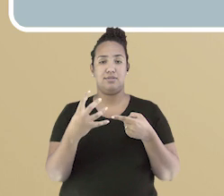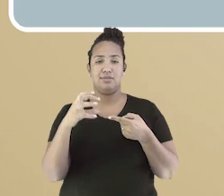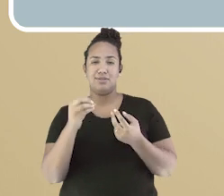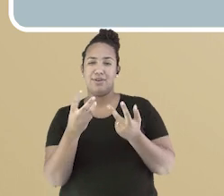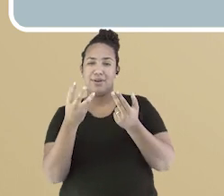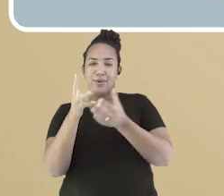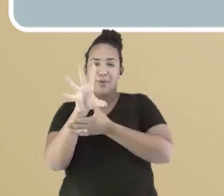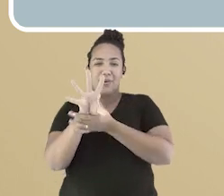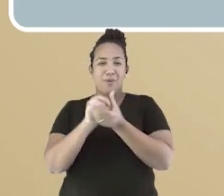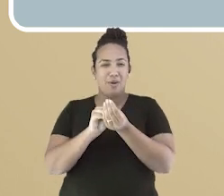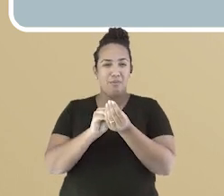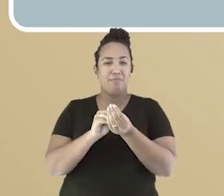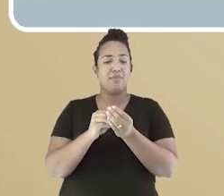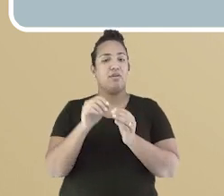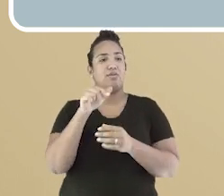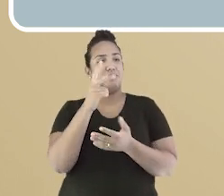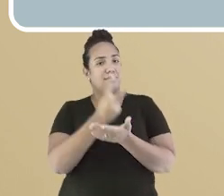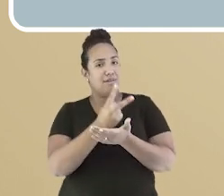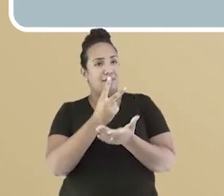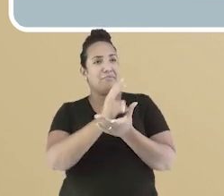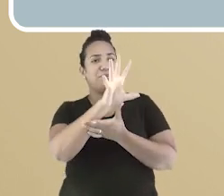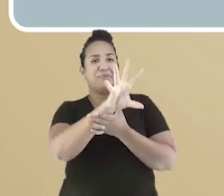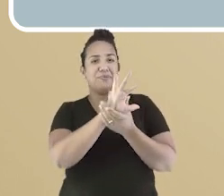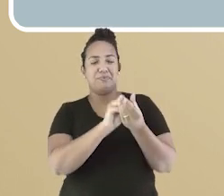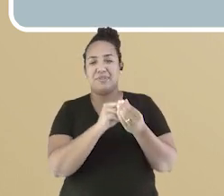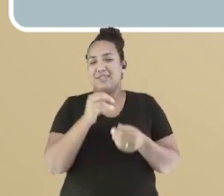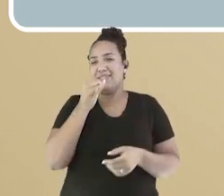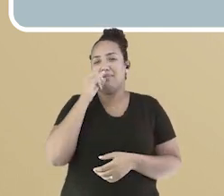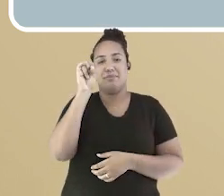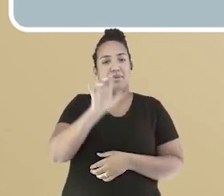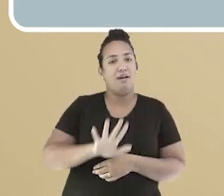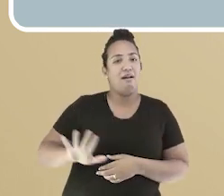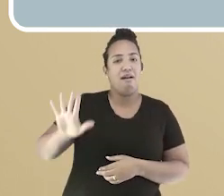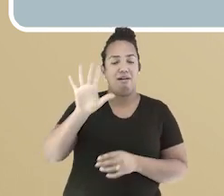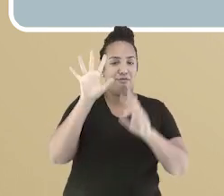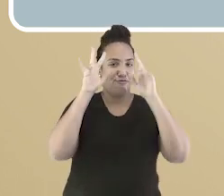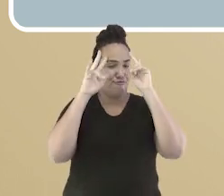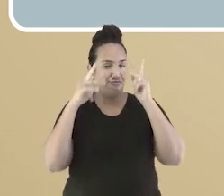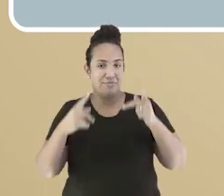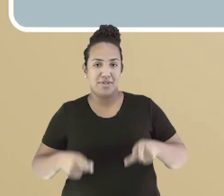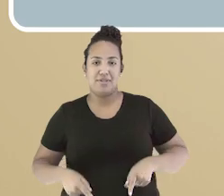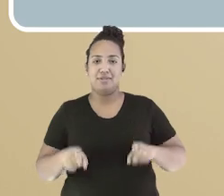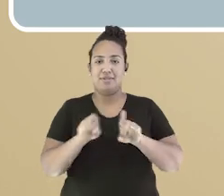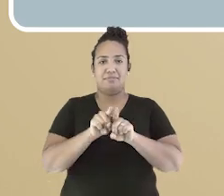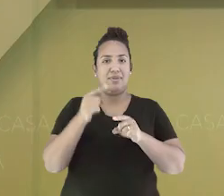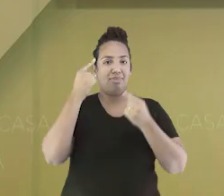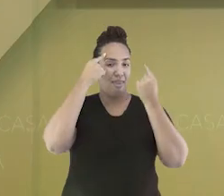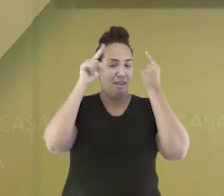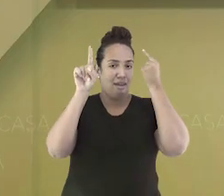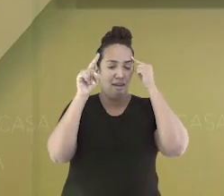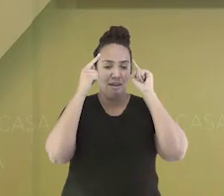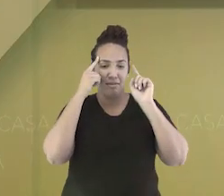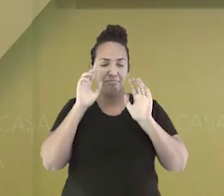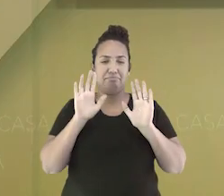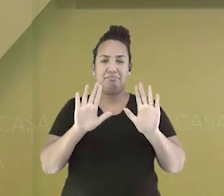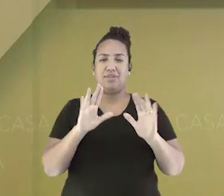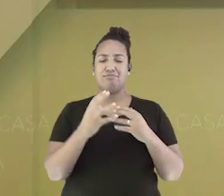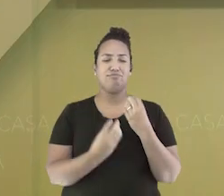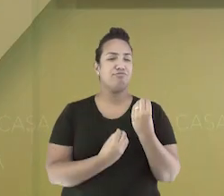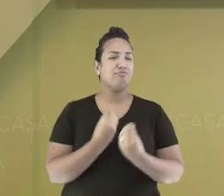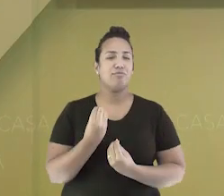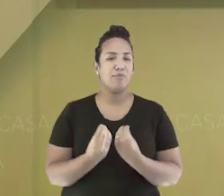A arte sempre imita alguma coisa, uma paisagem, um ser ou até mesmo uma ideia. Mas como